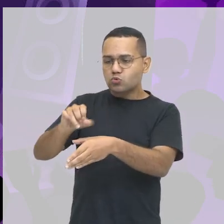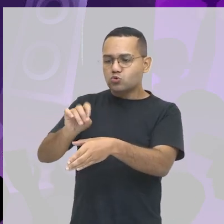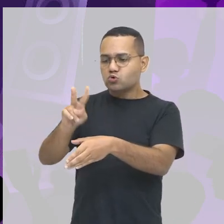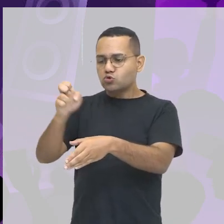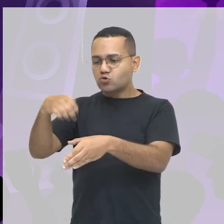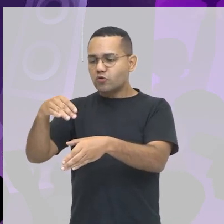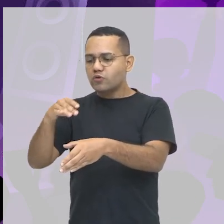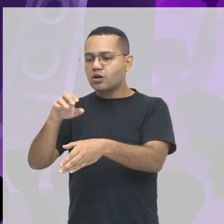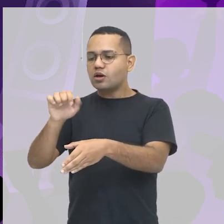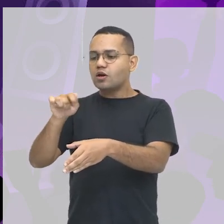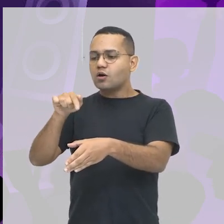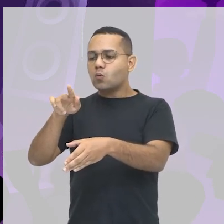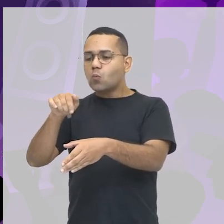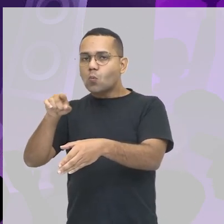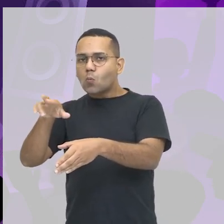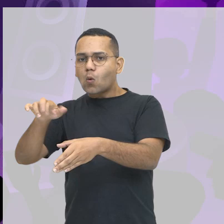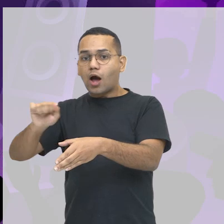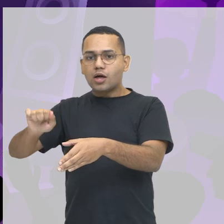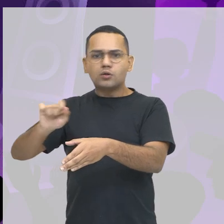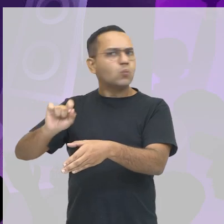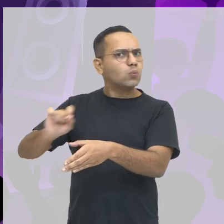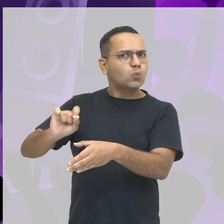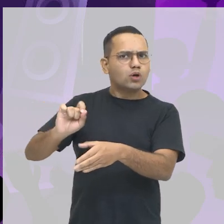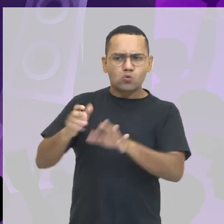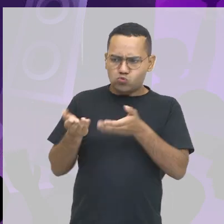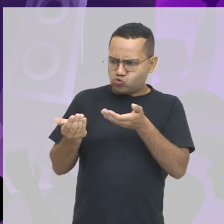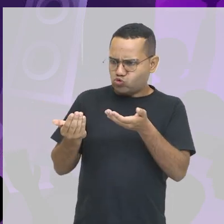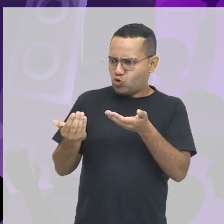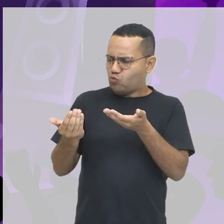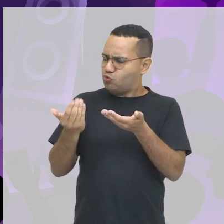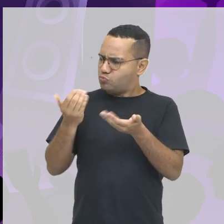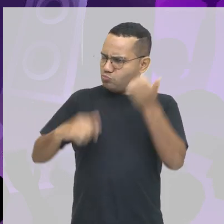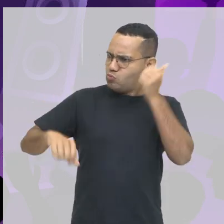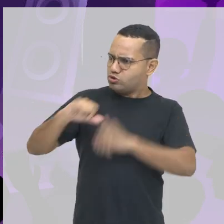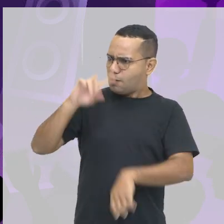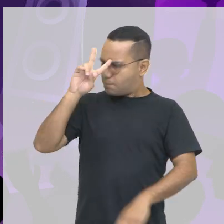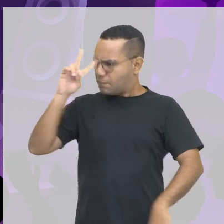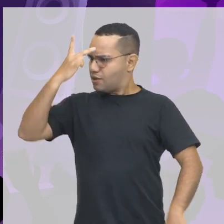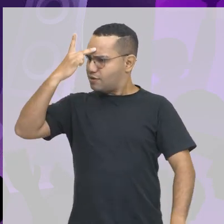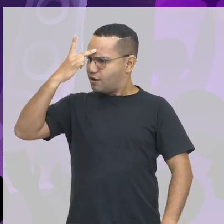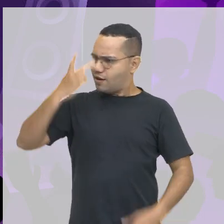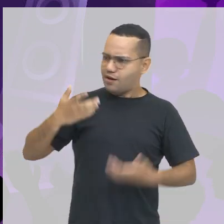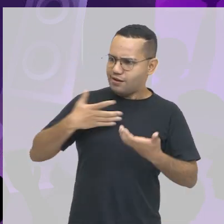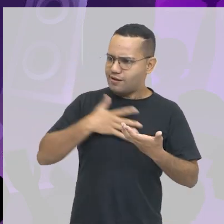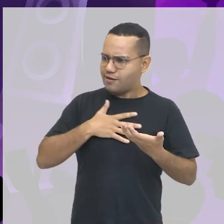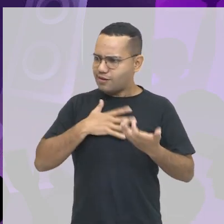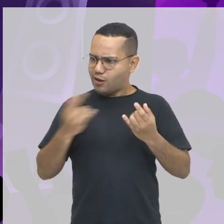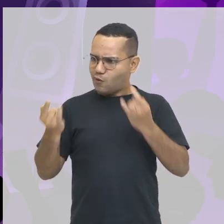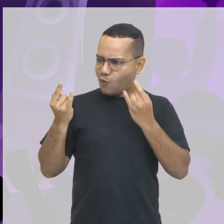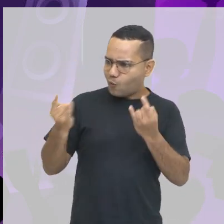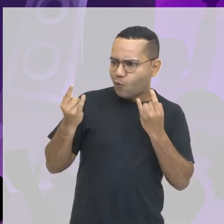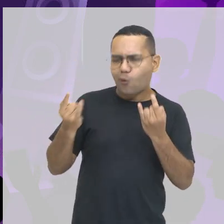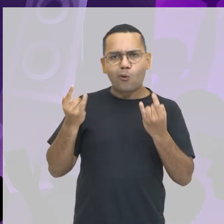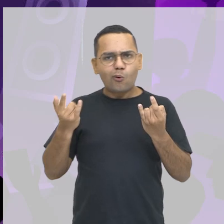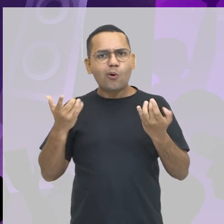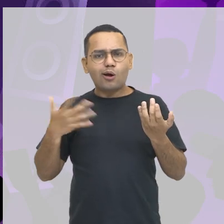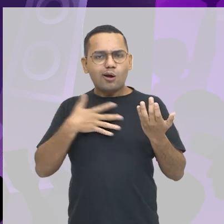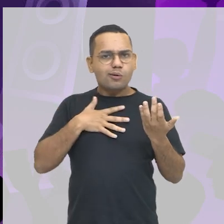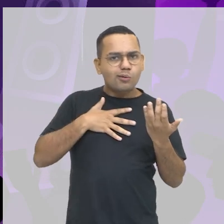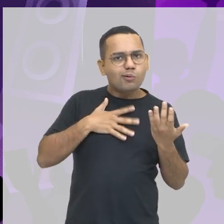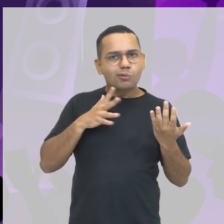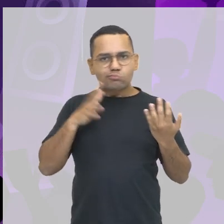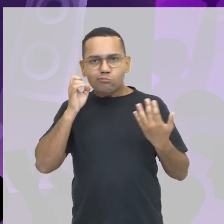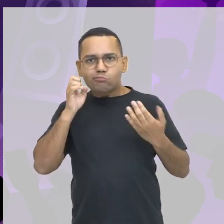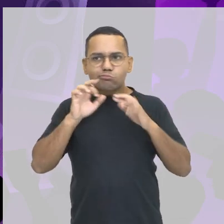do comportamento dos jovens, começaram a apreciar o rock. Então, foi assim que o rock chegou ao Brasil, através desse movimento